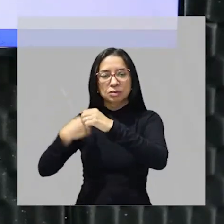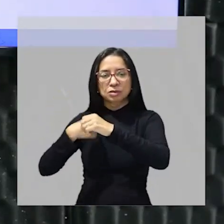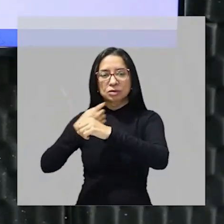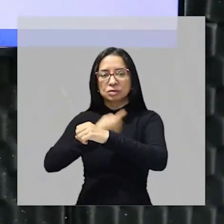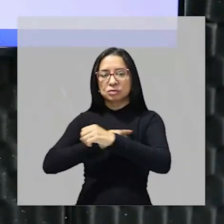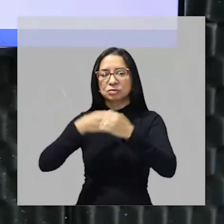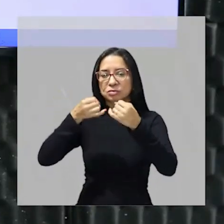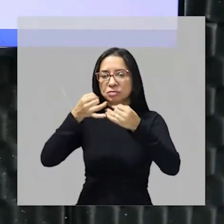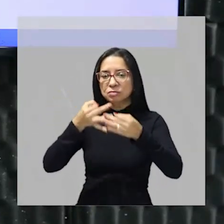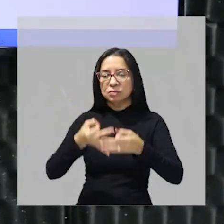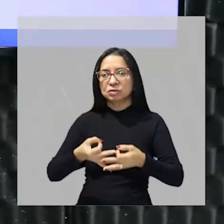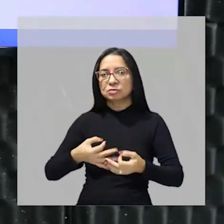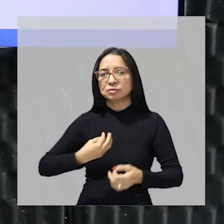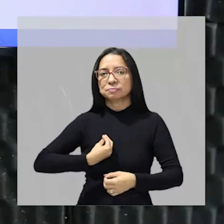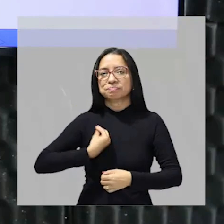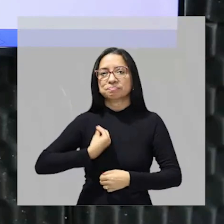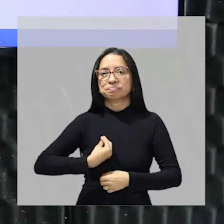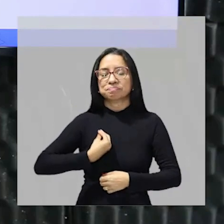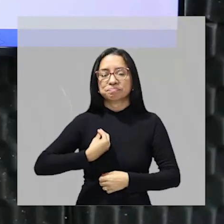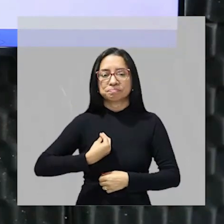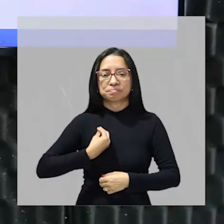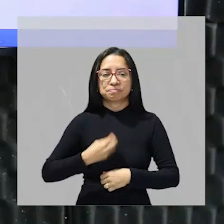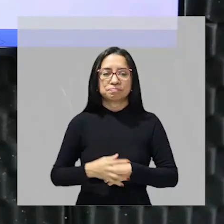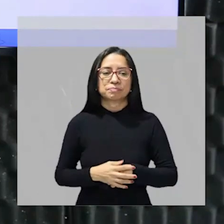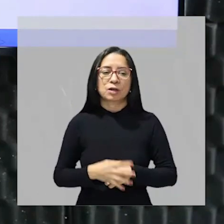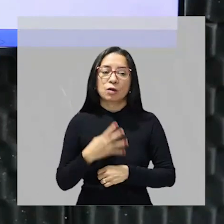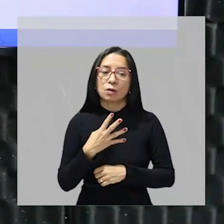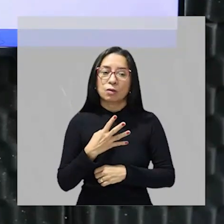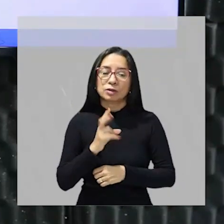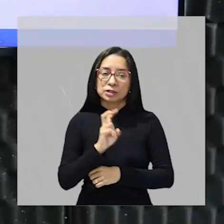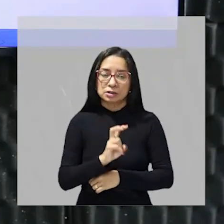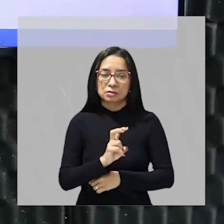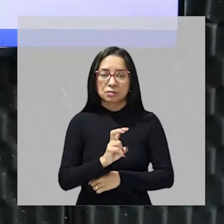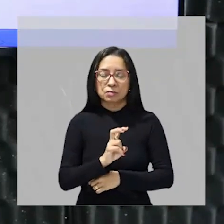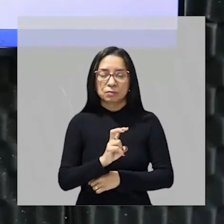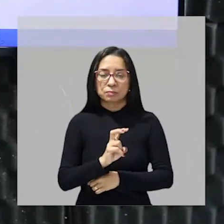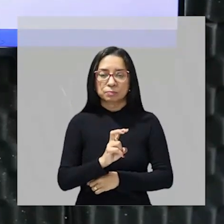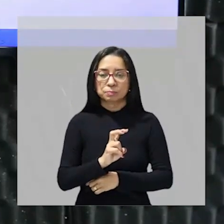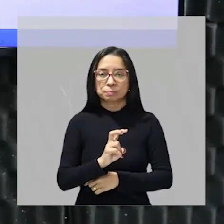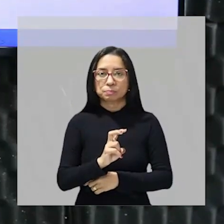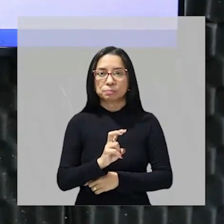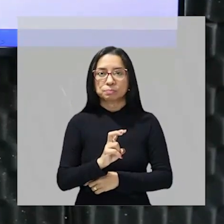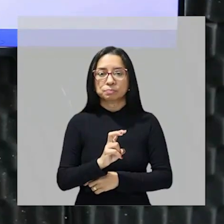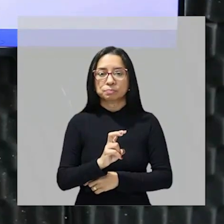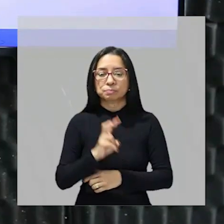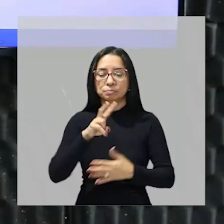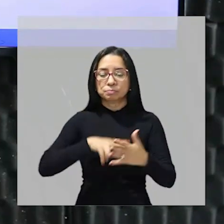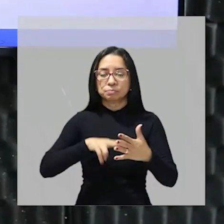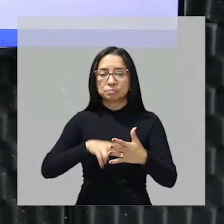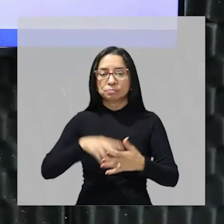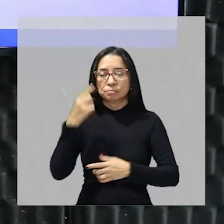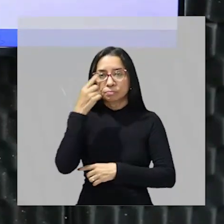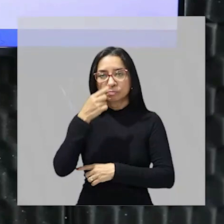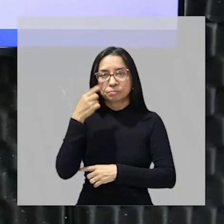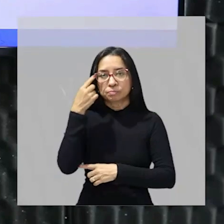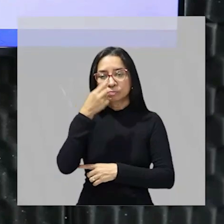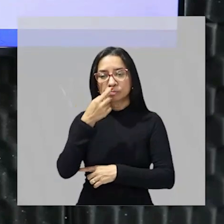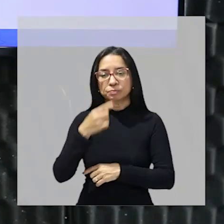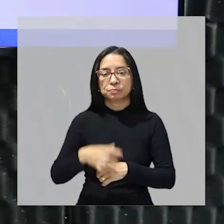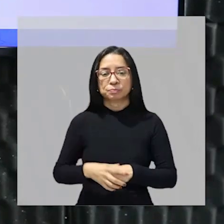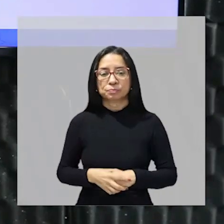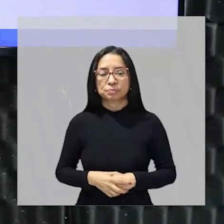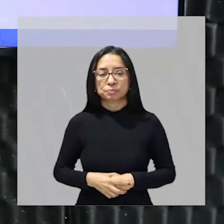cotidiana, né? El poder de la mente se relaciona activamente en el ejercicio de